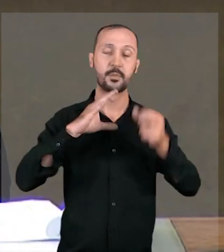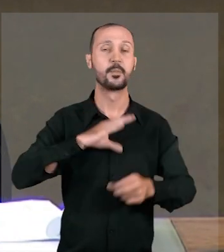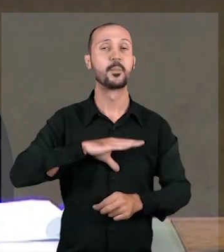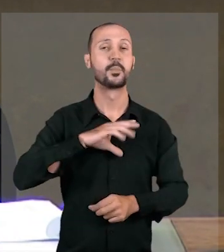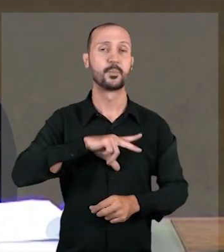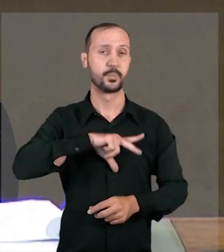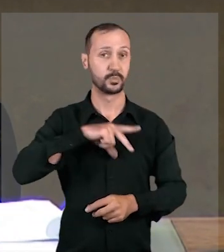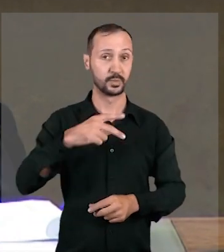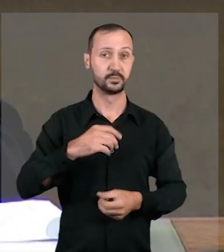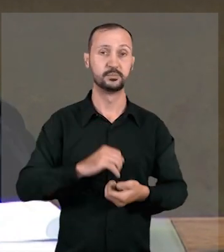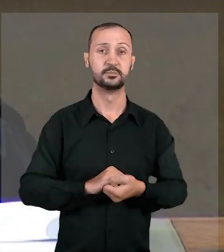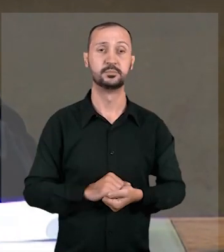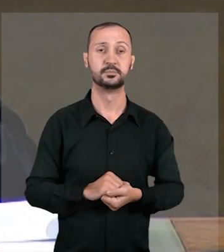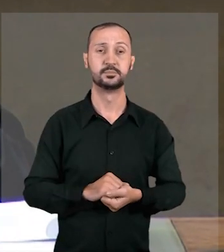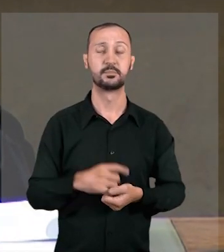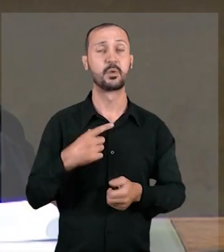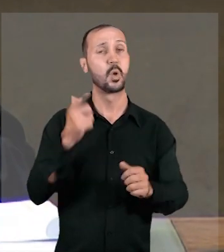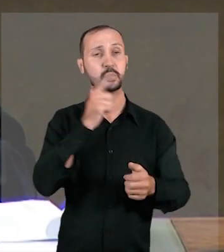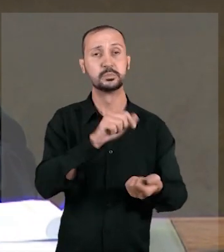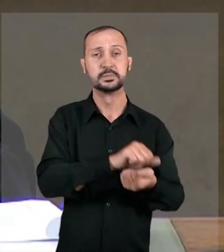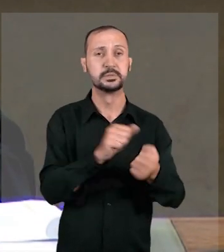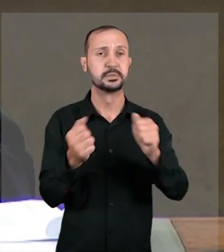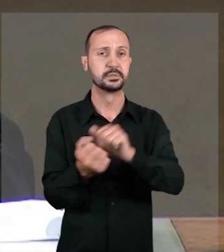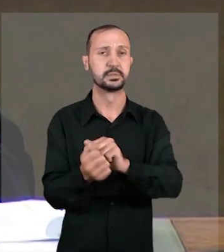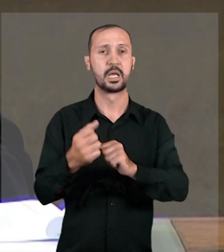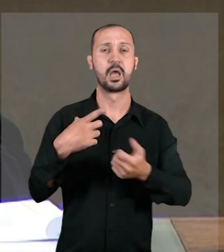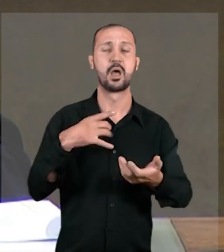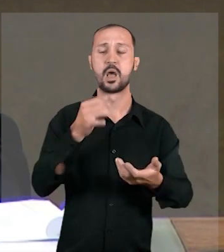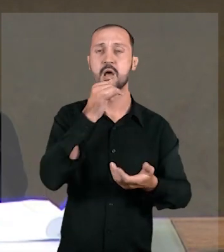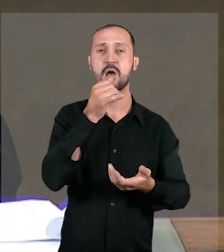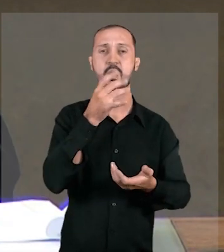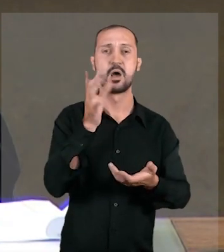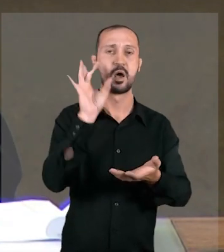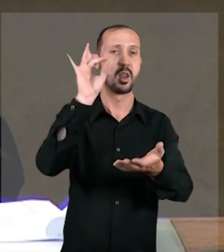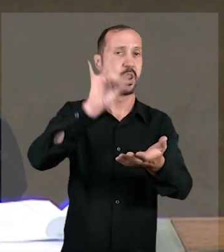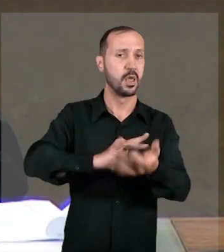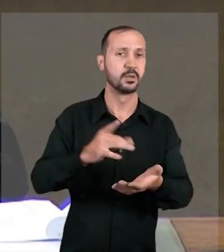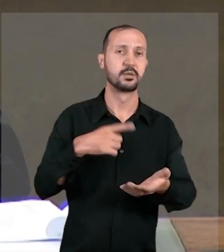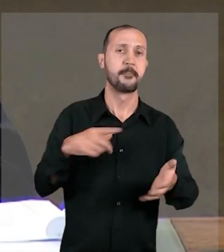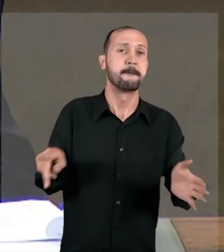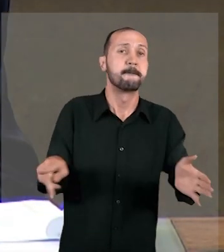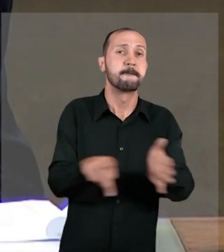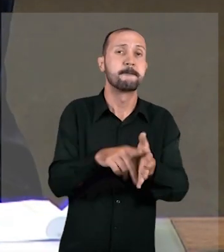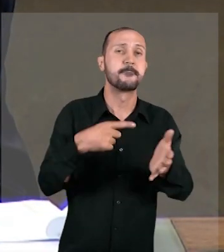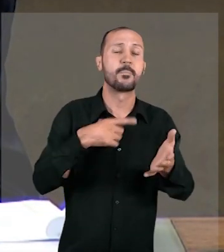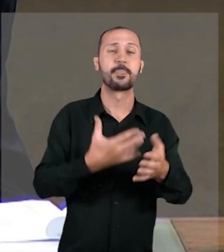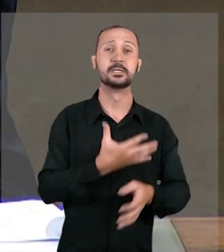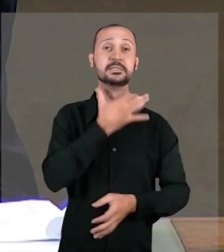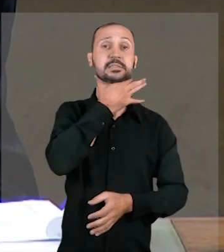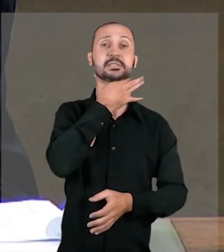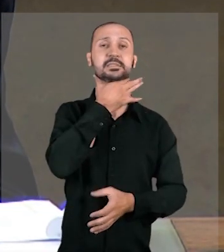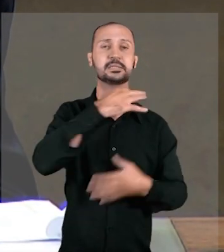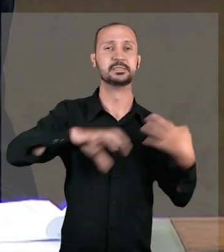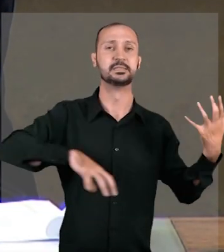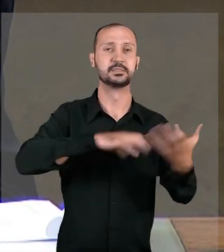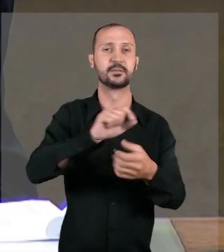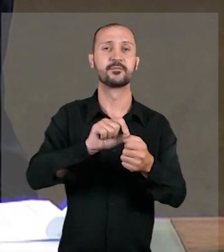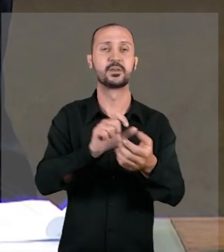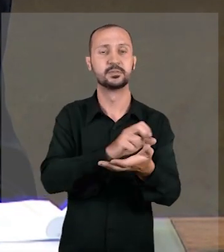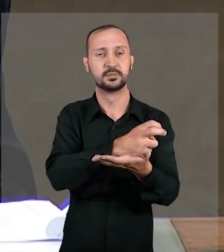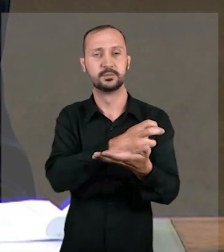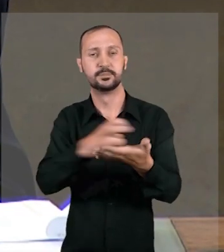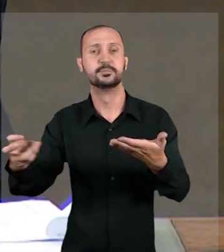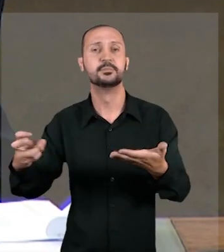Portugal. Claro que pode ser adaptado à realidade brasileira, que é um modelo imune a essas crises que têm gerado o